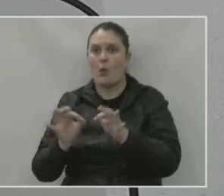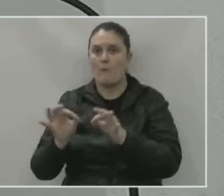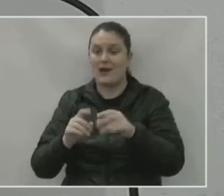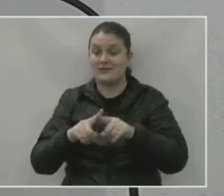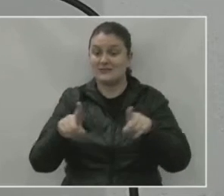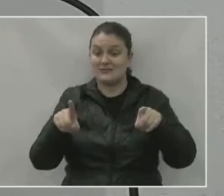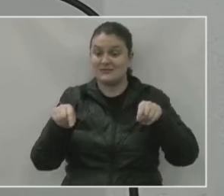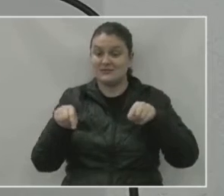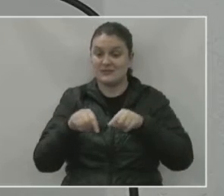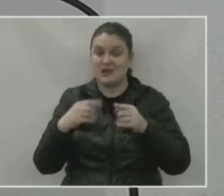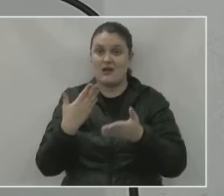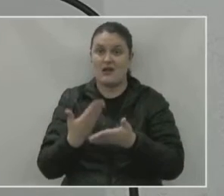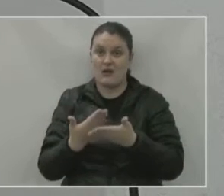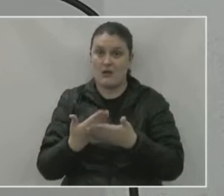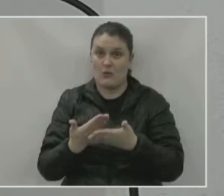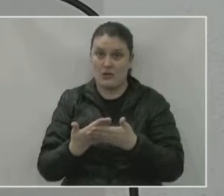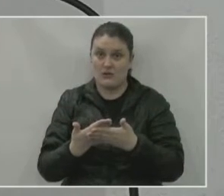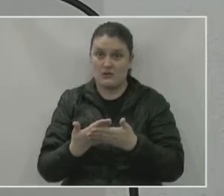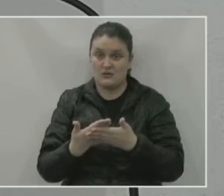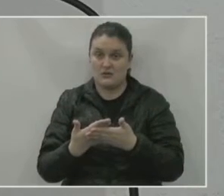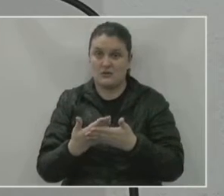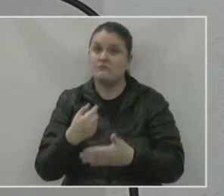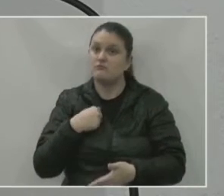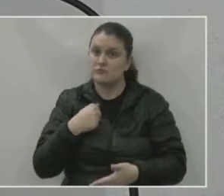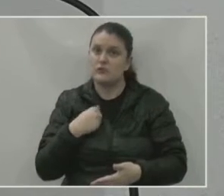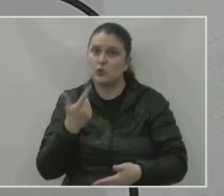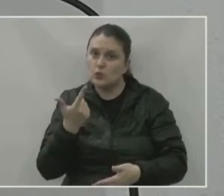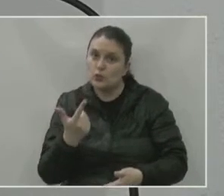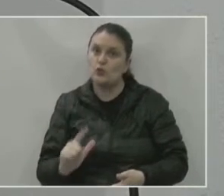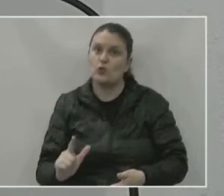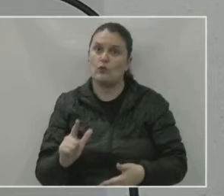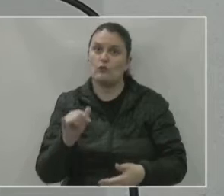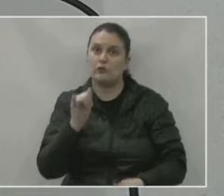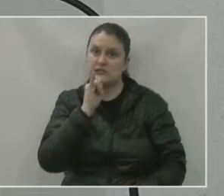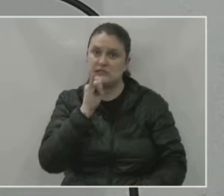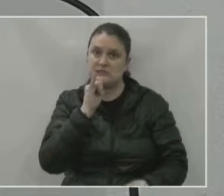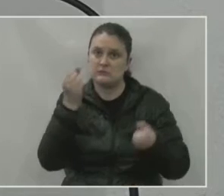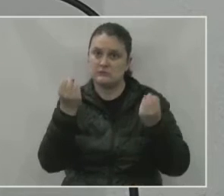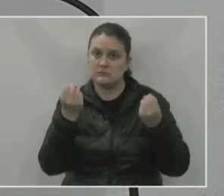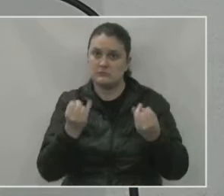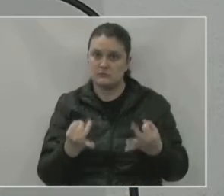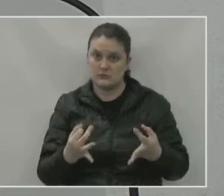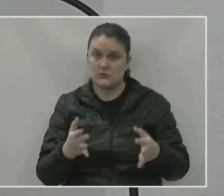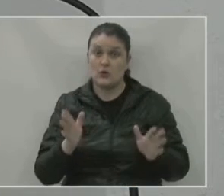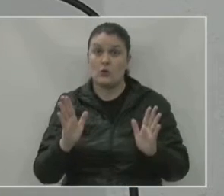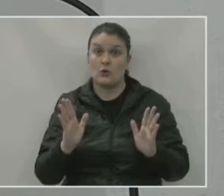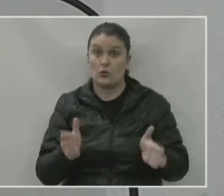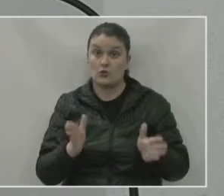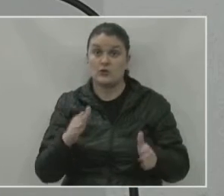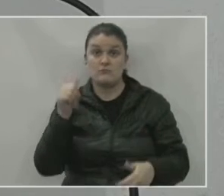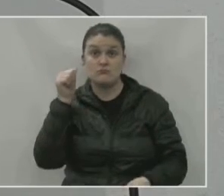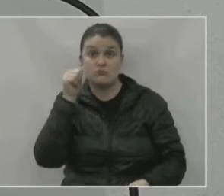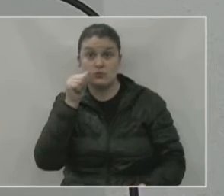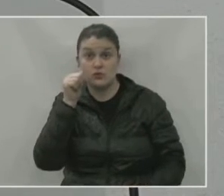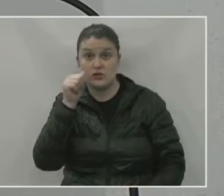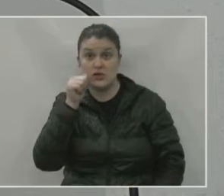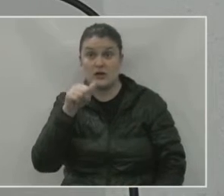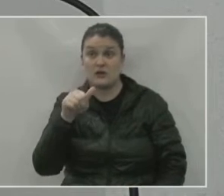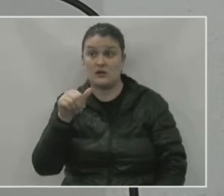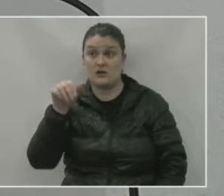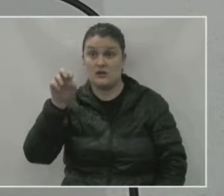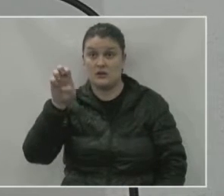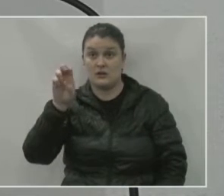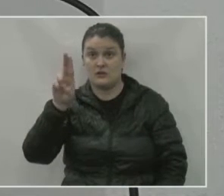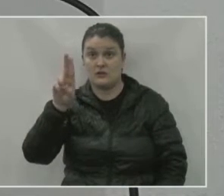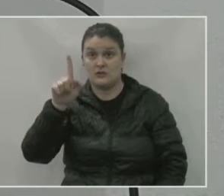sala de aula, né? Então, volto a exemplificar. Hoje, a mulher do Eugênio Kowalczuk vai